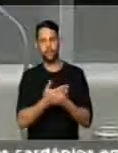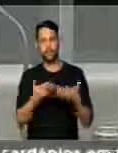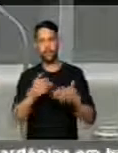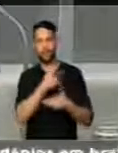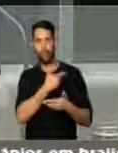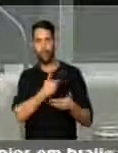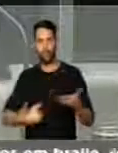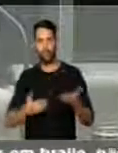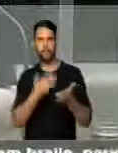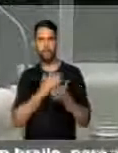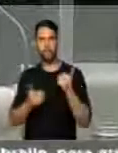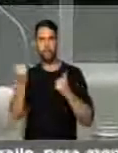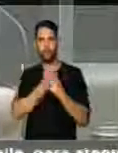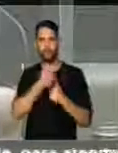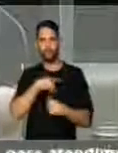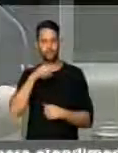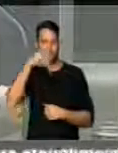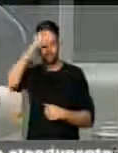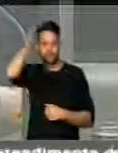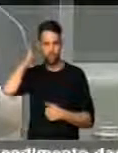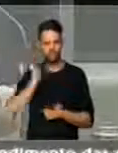governo golpista de Michel Temer.